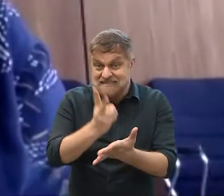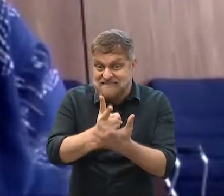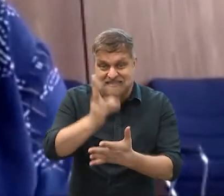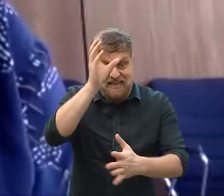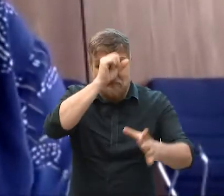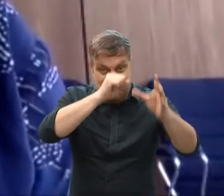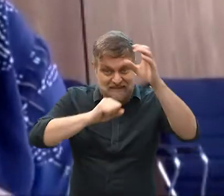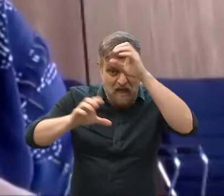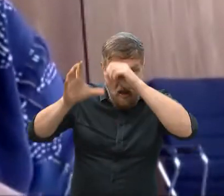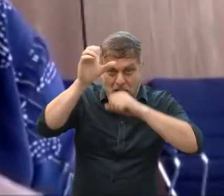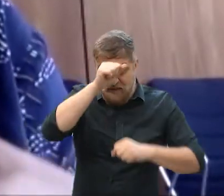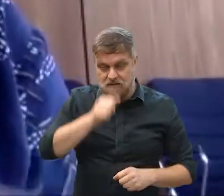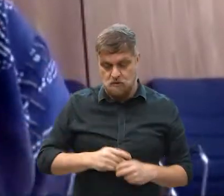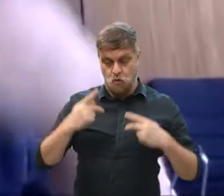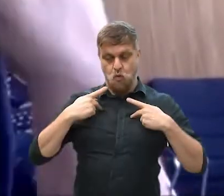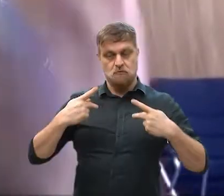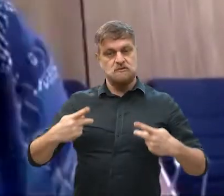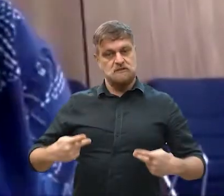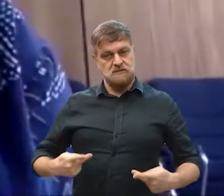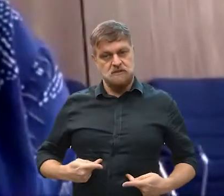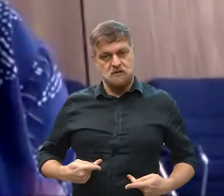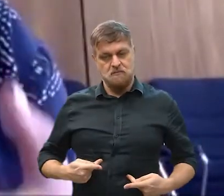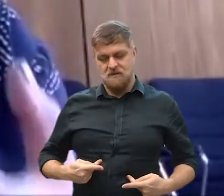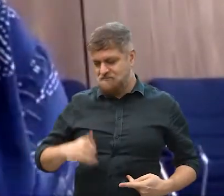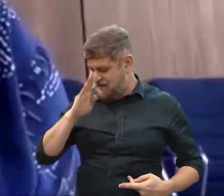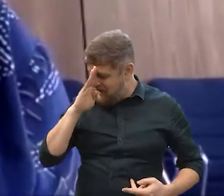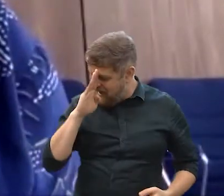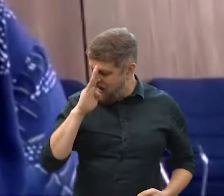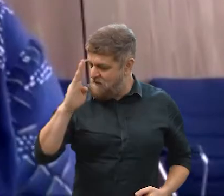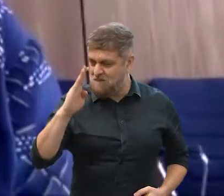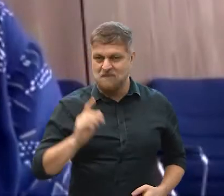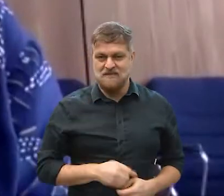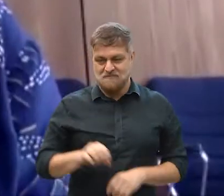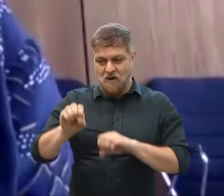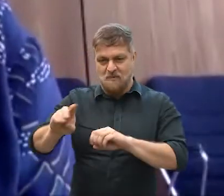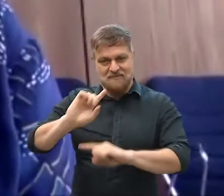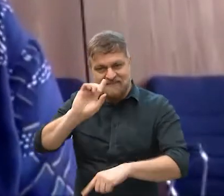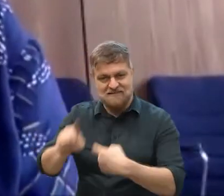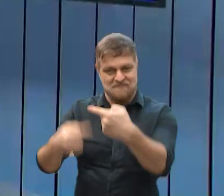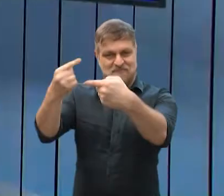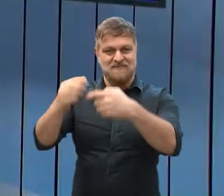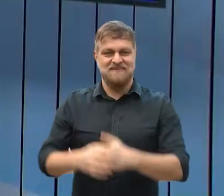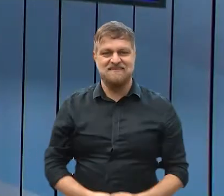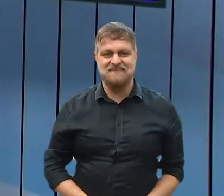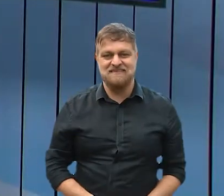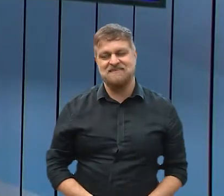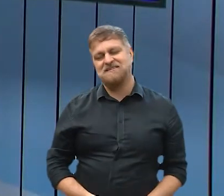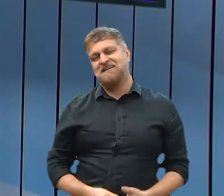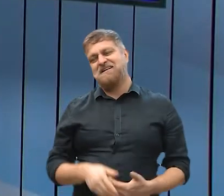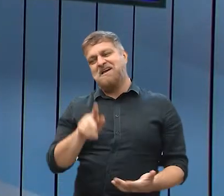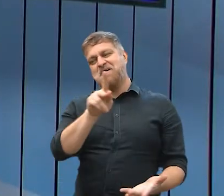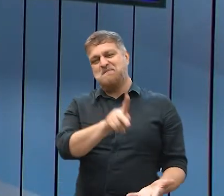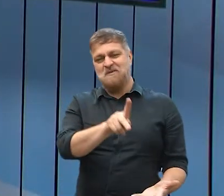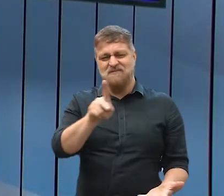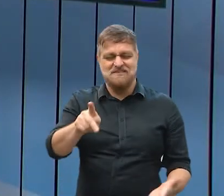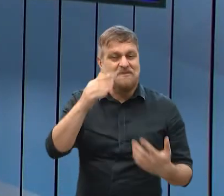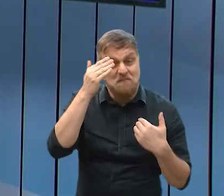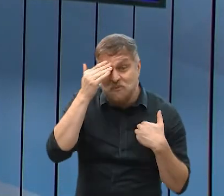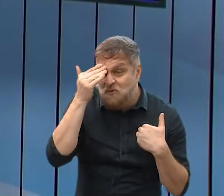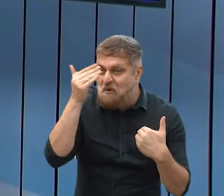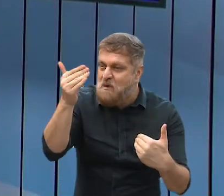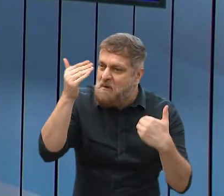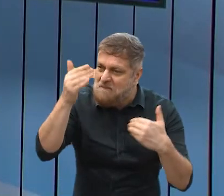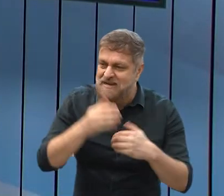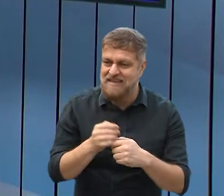se colocar, então, colocar que o ser humano é o fator-chave para o sucesso da educação. Bom, professora, muito